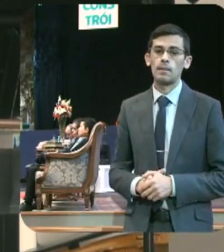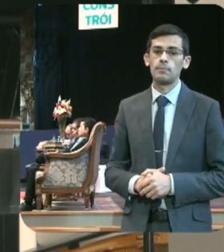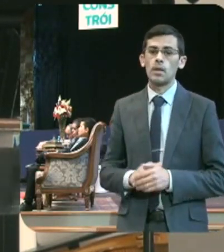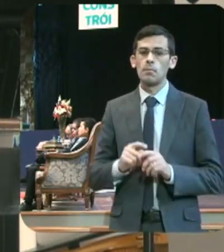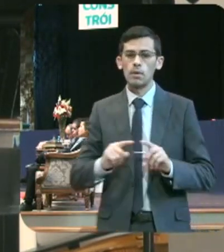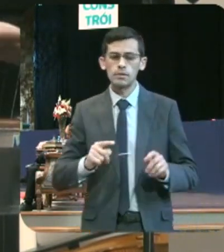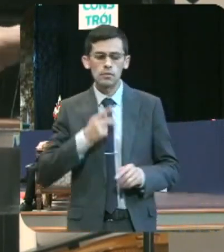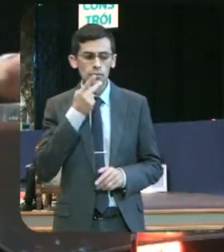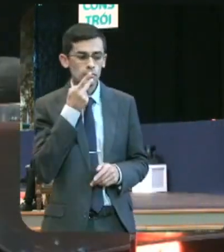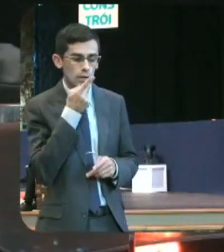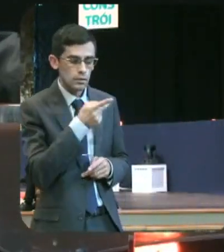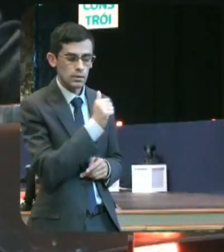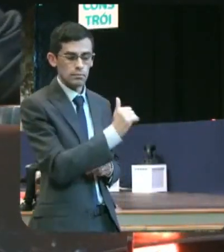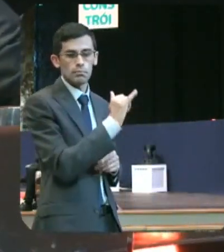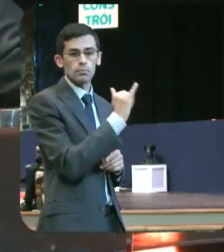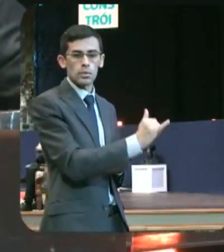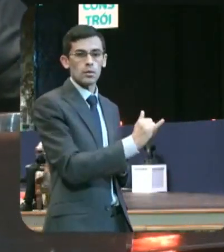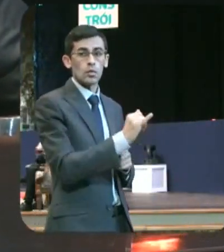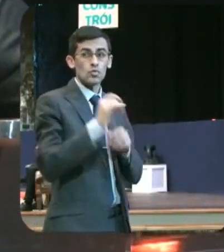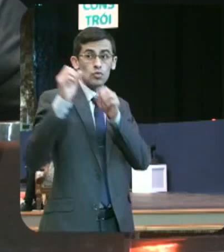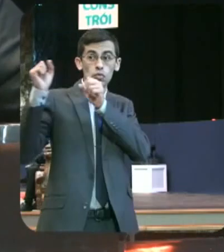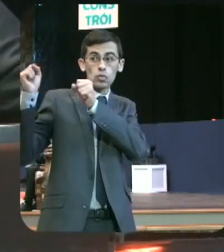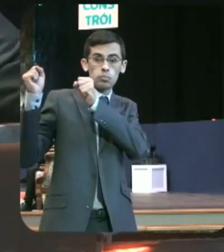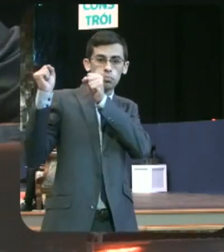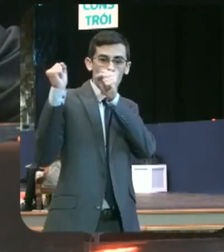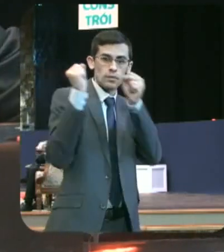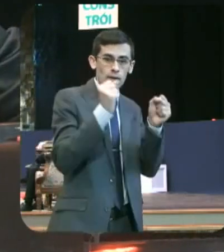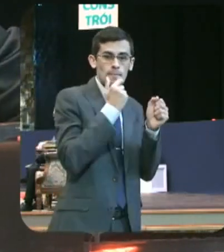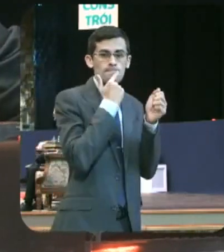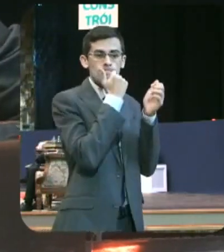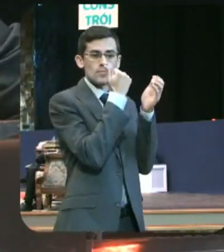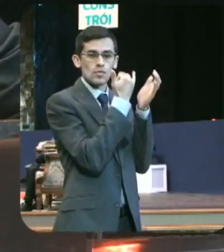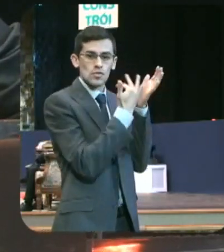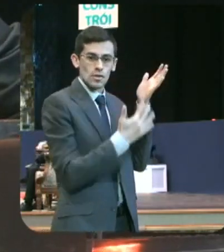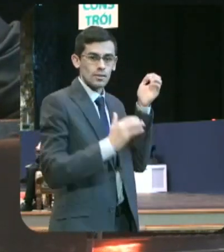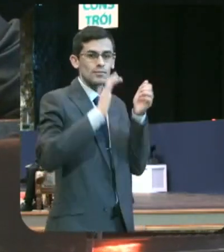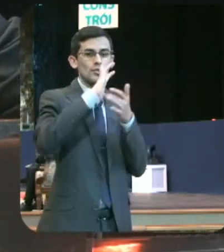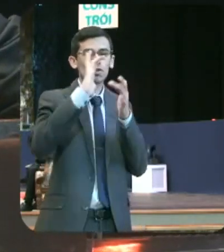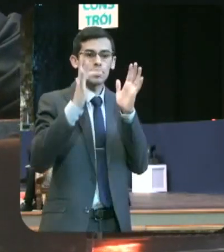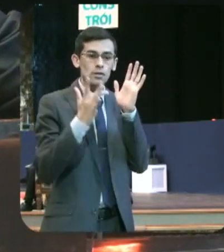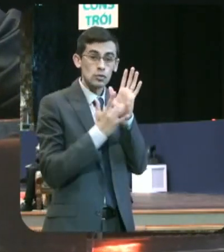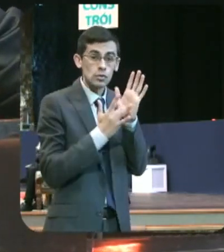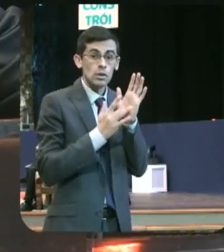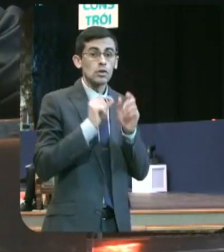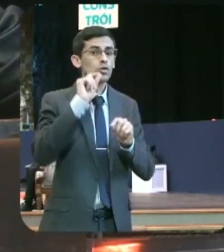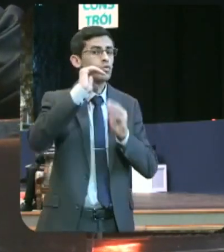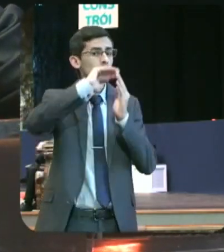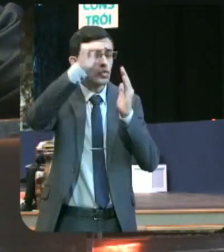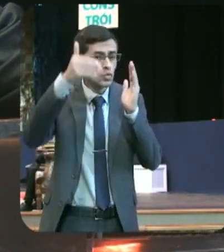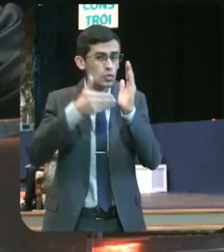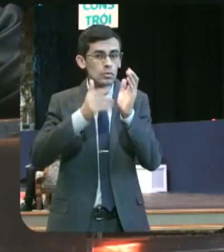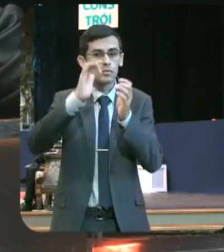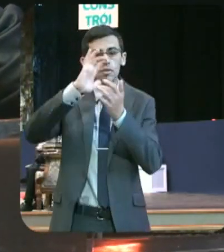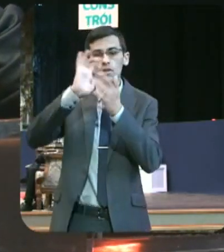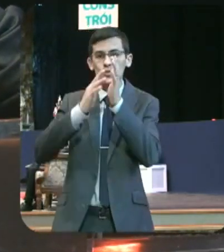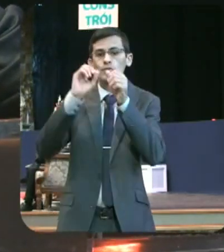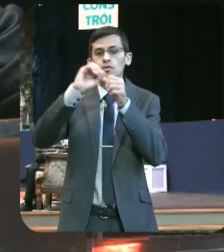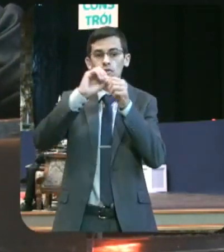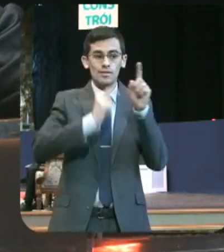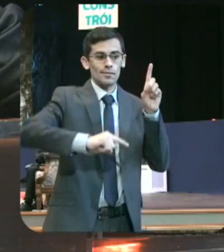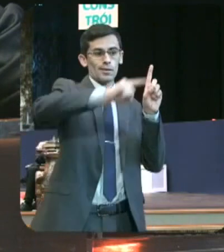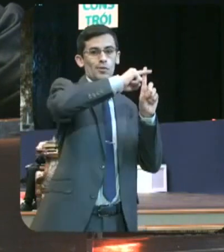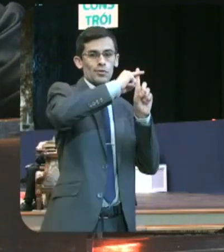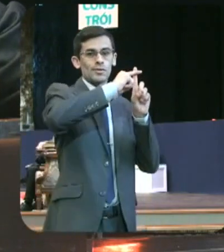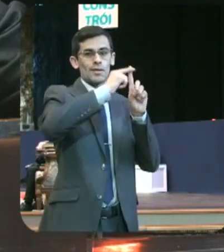E eu pude falar para ele do poder do sangue de Jesus e daquilo que Jesus fez na cruz do Calvário por